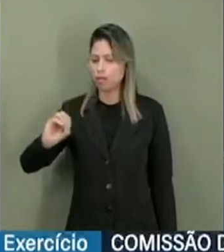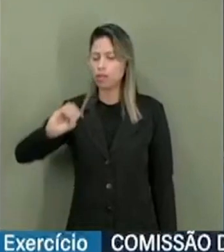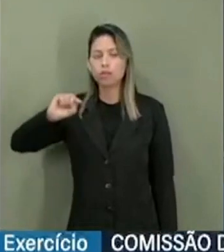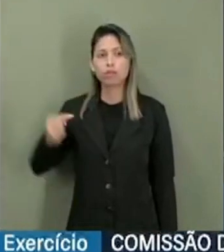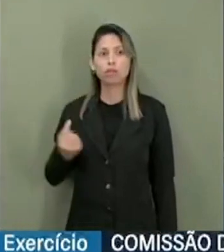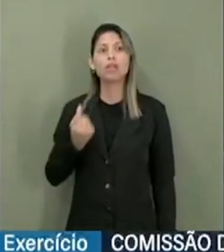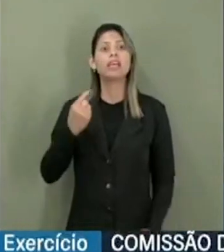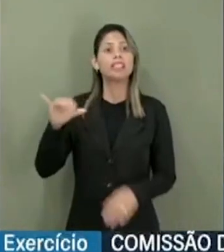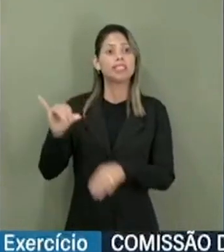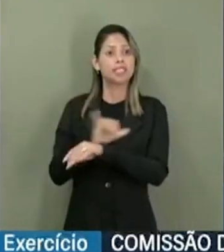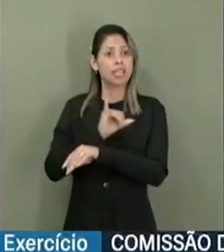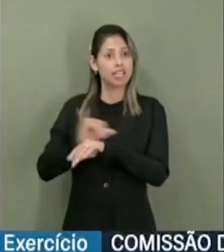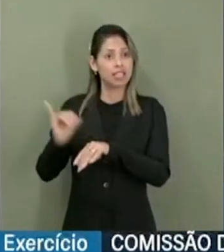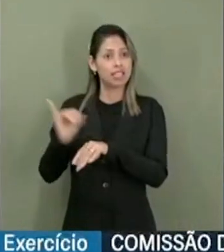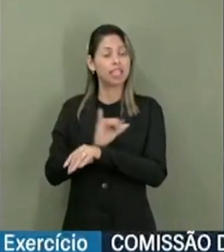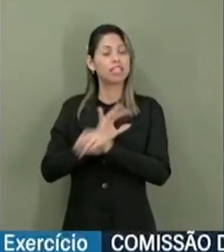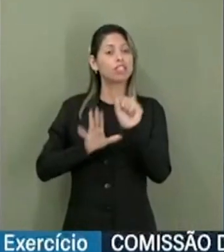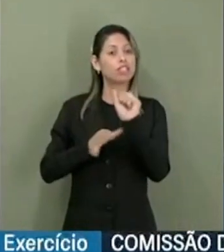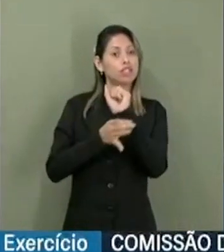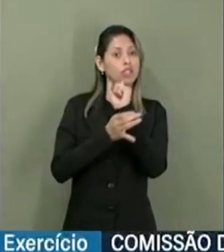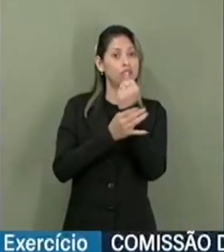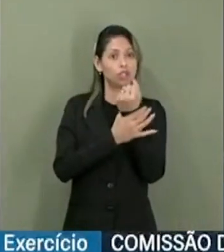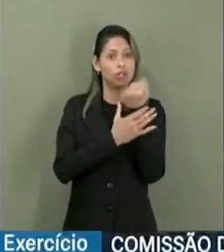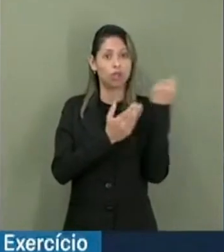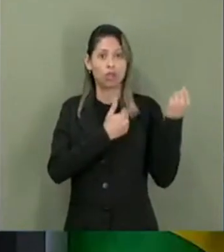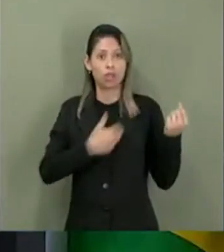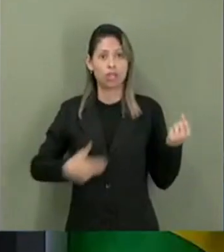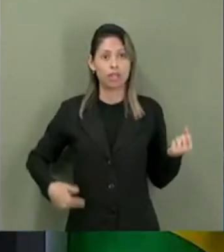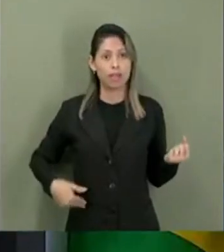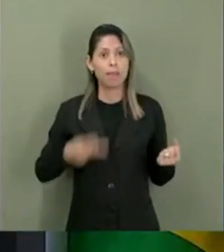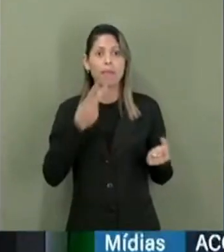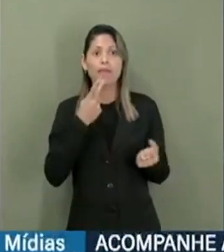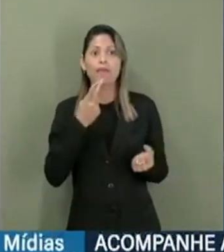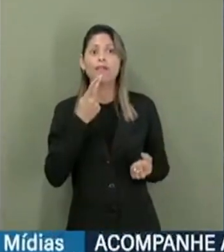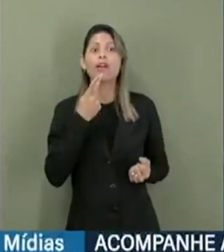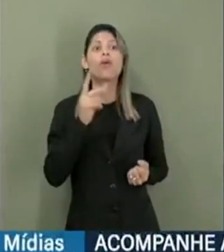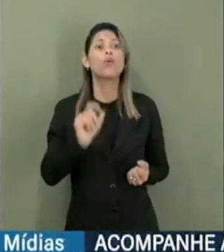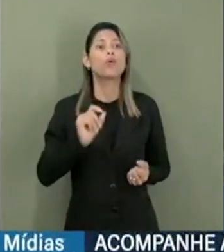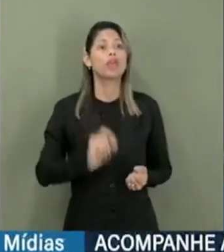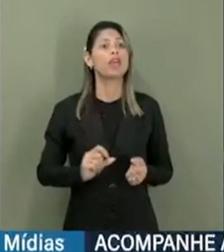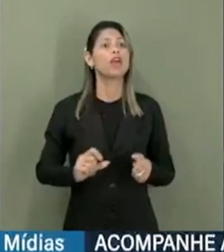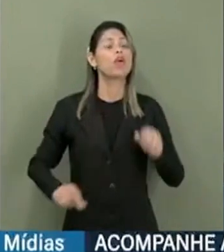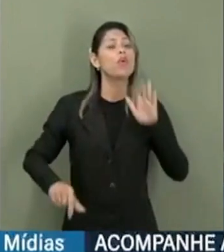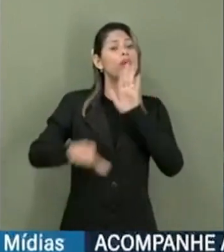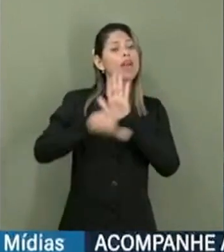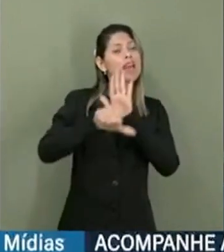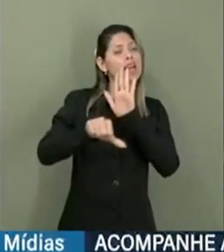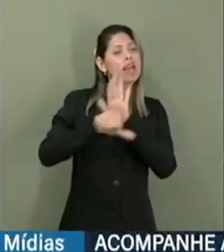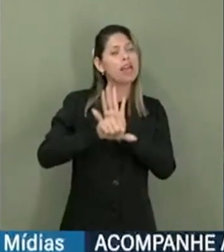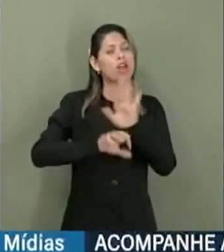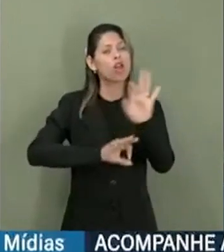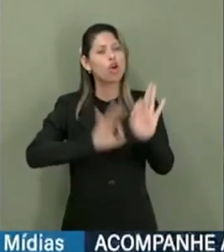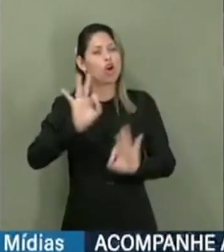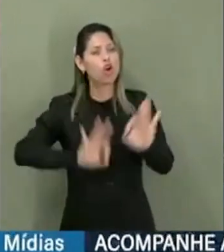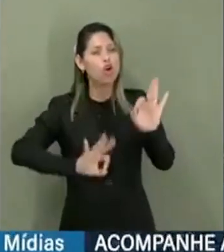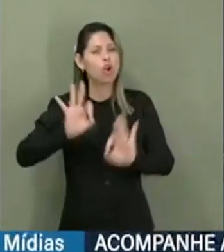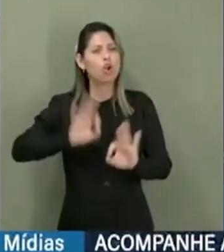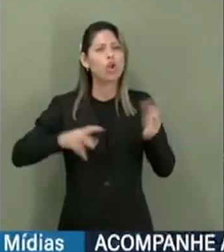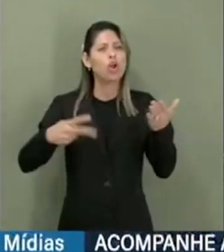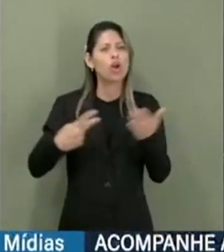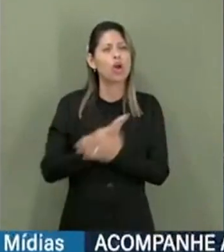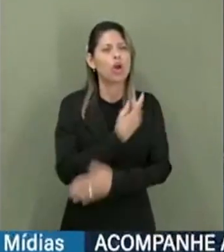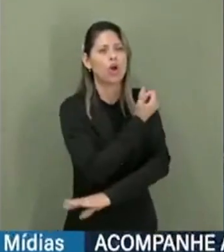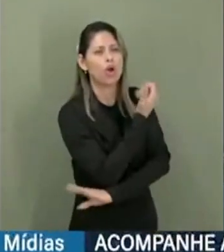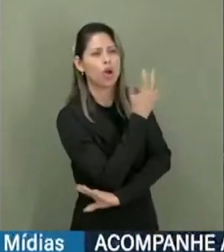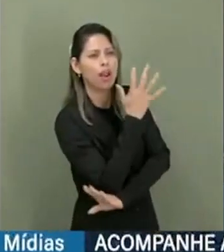aqui eu vi alguém falar que o crime organizado está hegemonizando a Amazônia e